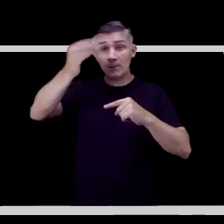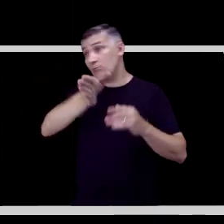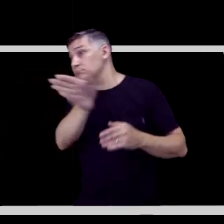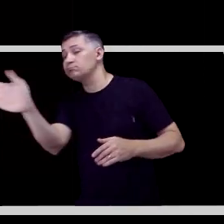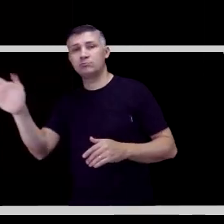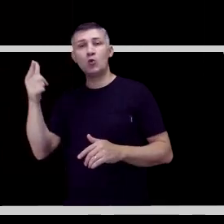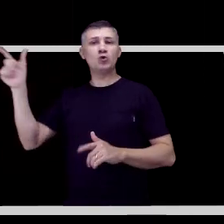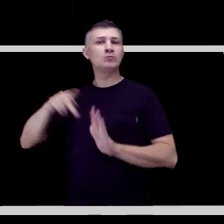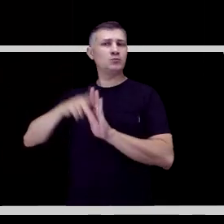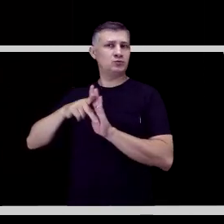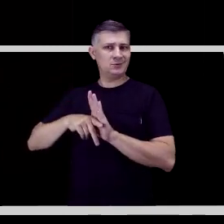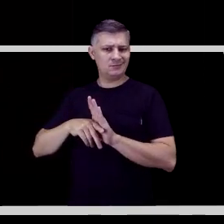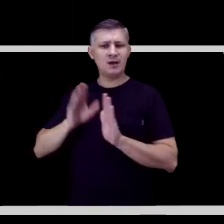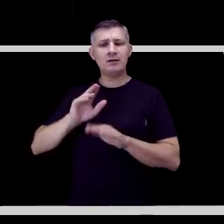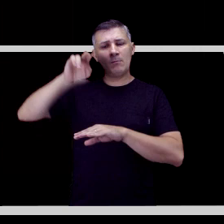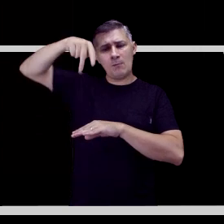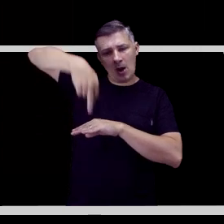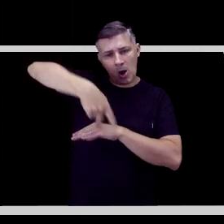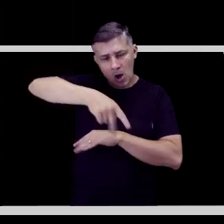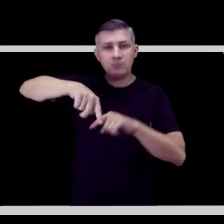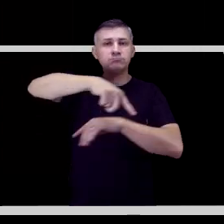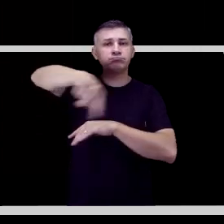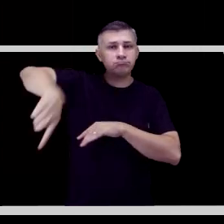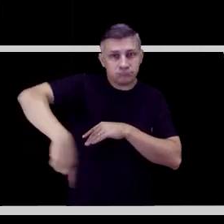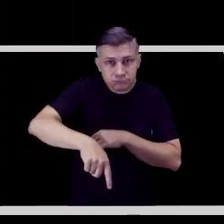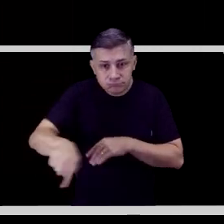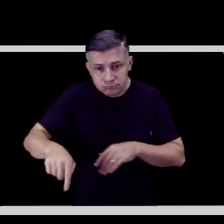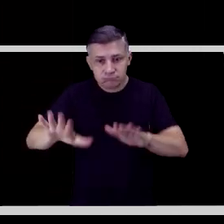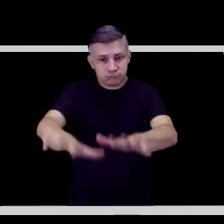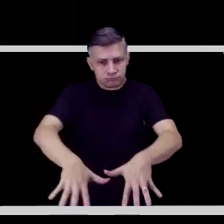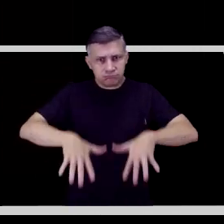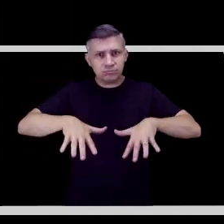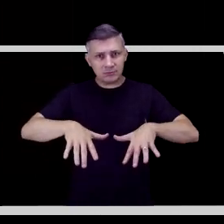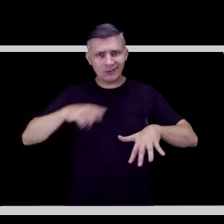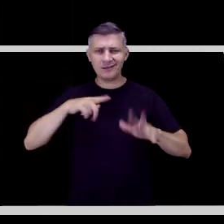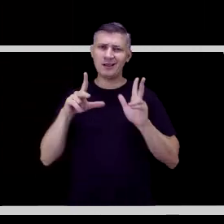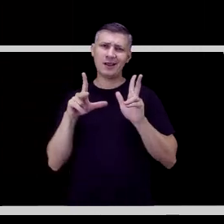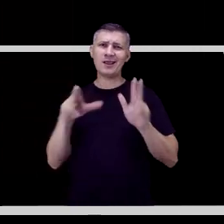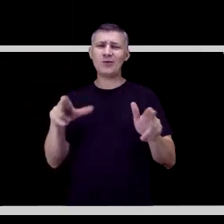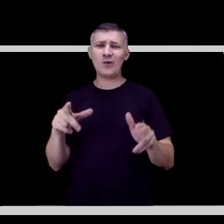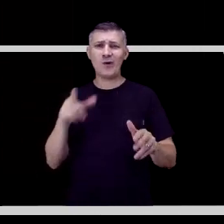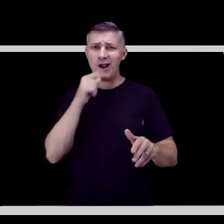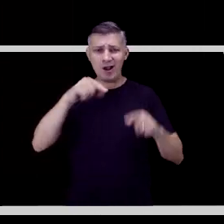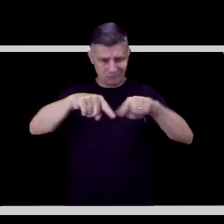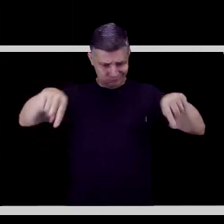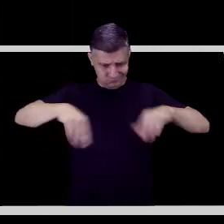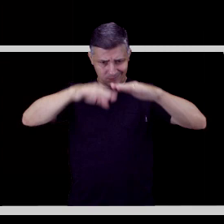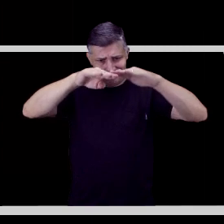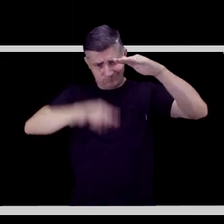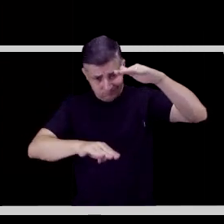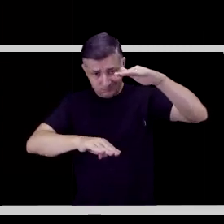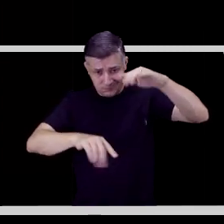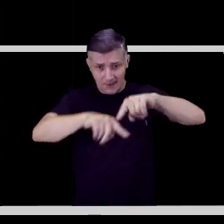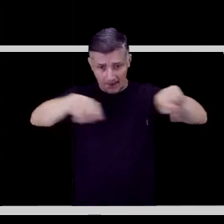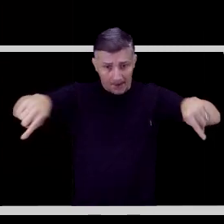de distribuição, você consegue hoje percorrer e continuar para o próximo projeto que eu vou mostrar, a Galeria Carolina do Jar, mas você pode